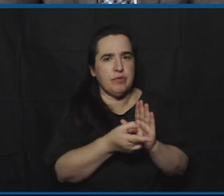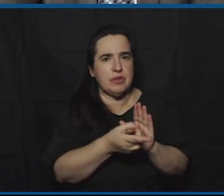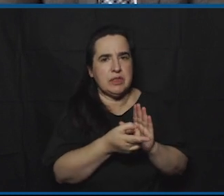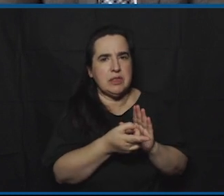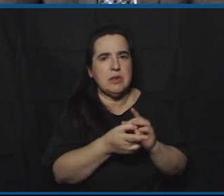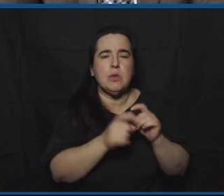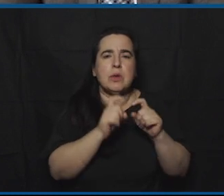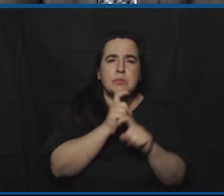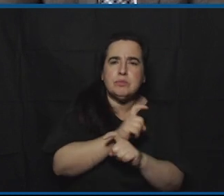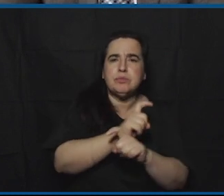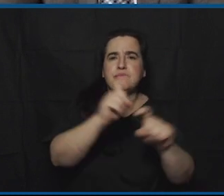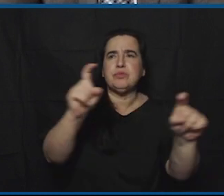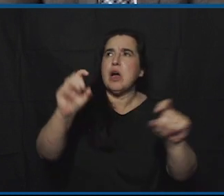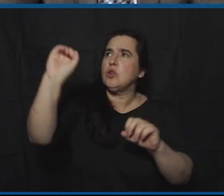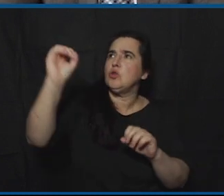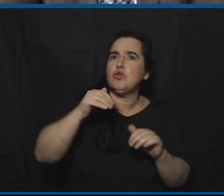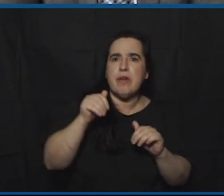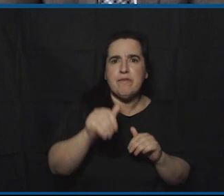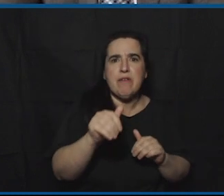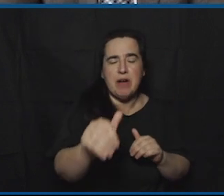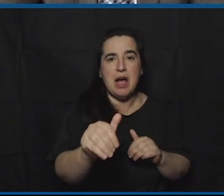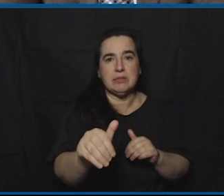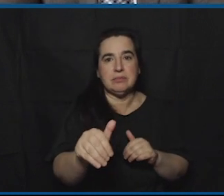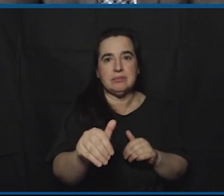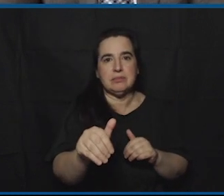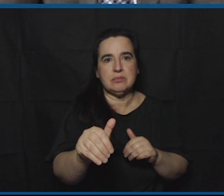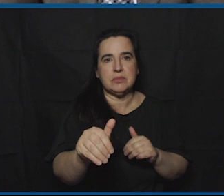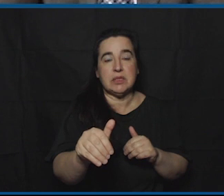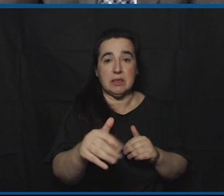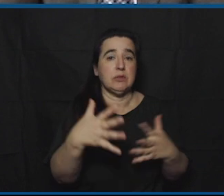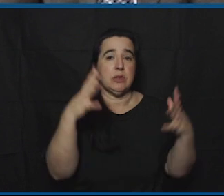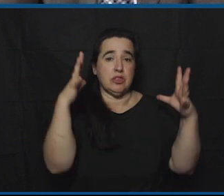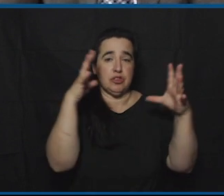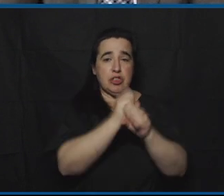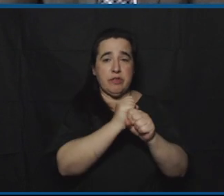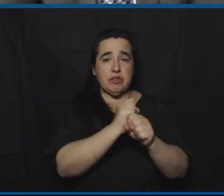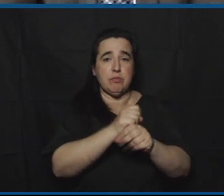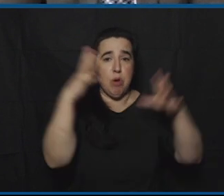este anúncio de uma luz que virá e contraria então aquelas trevas anteriores,